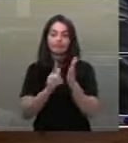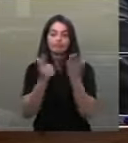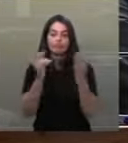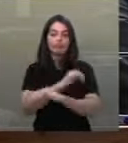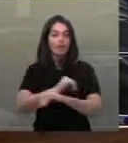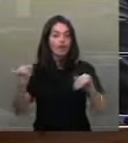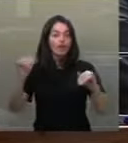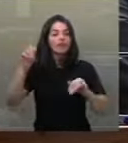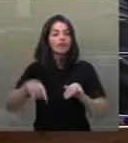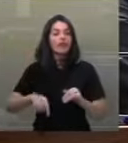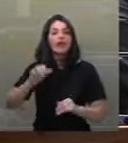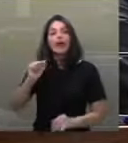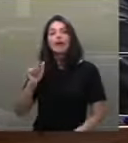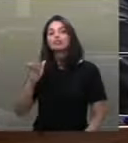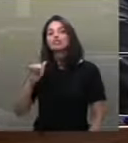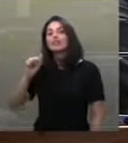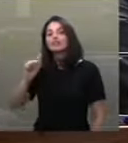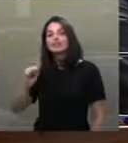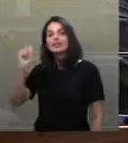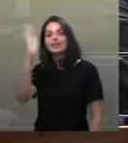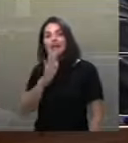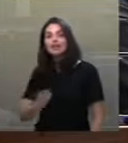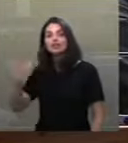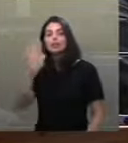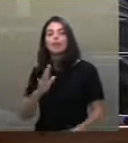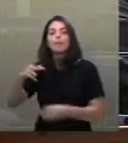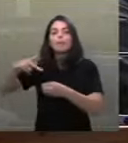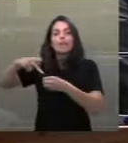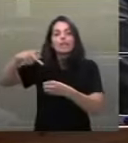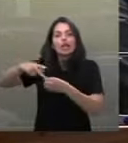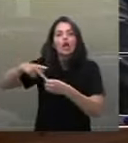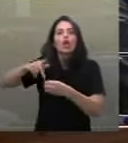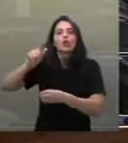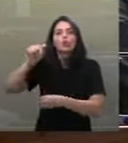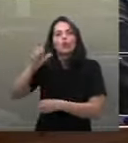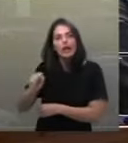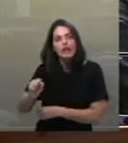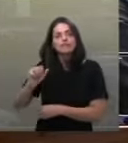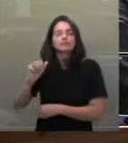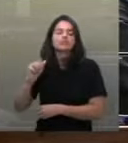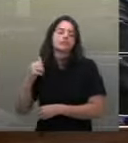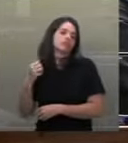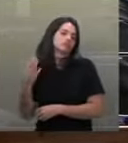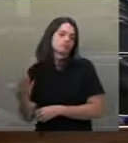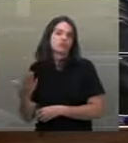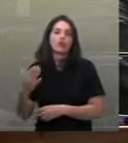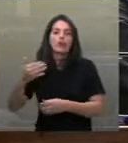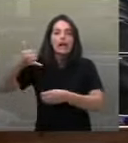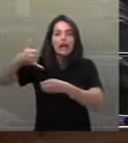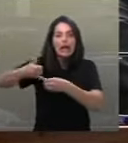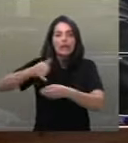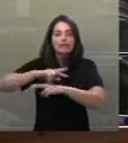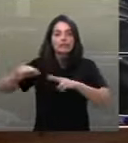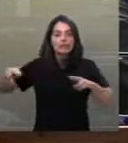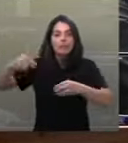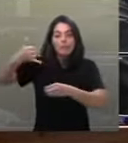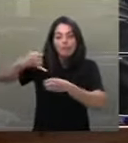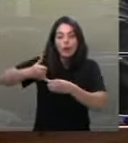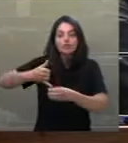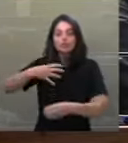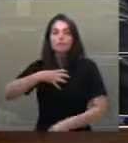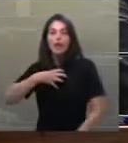segundo dados da Agência Nacional de Petróleo, Gás Natural e Combustíveis, a ANP, a gasolina nos postos da Bahia